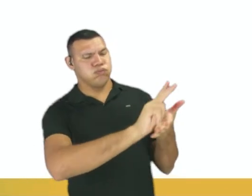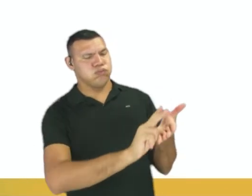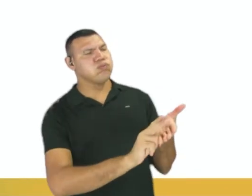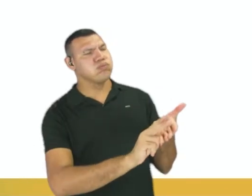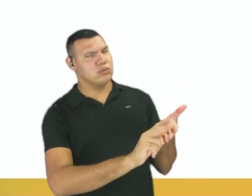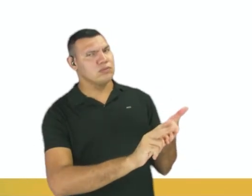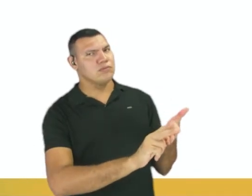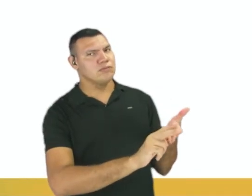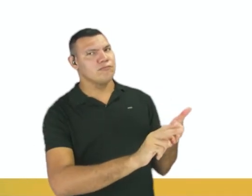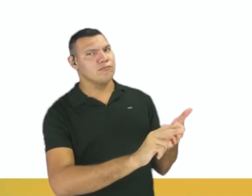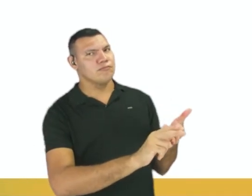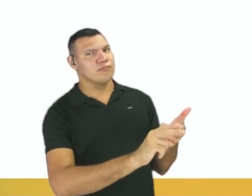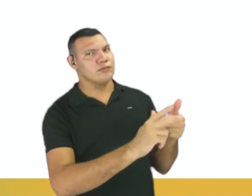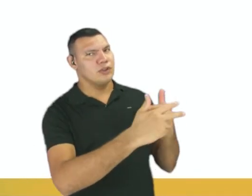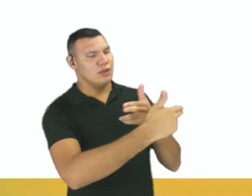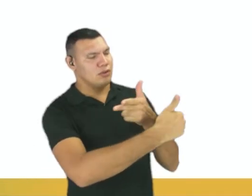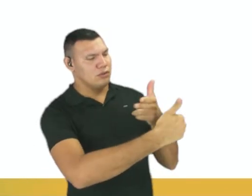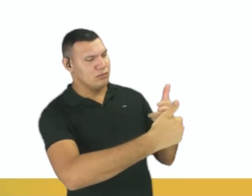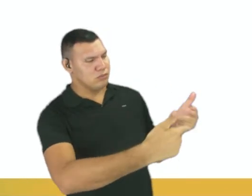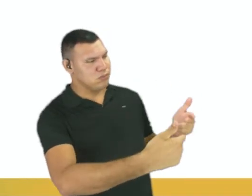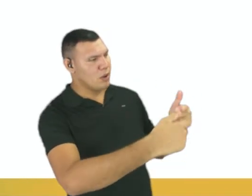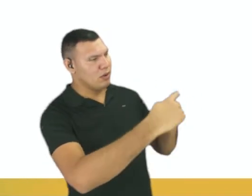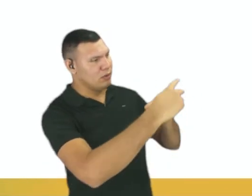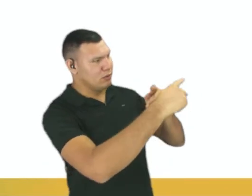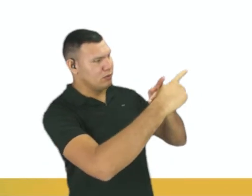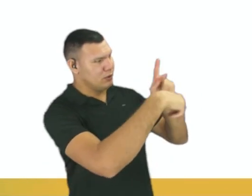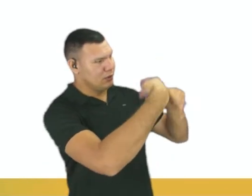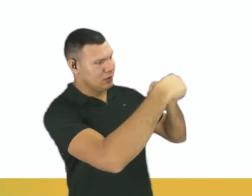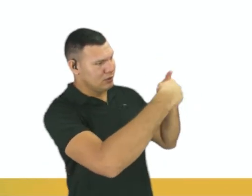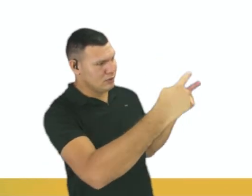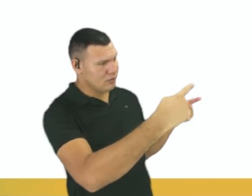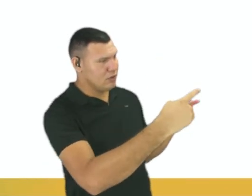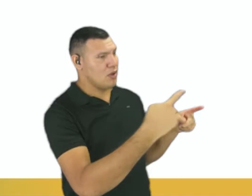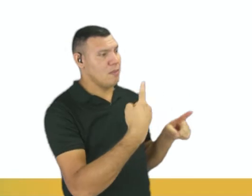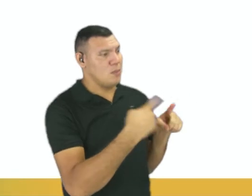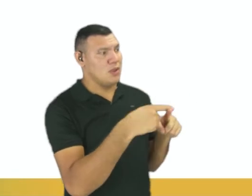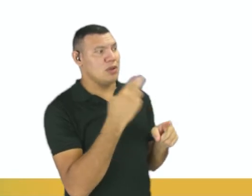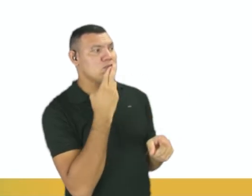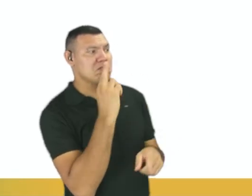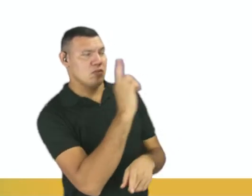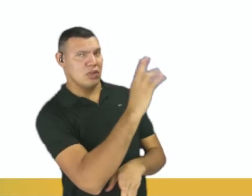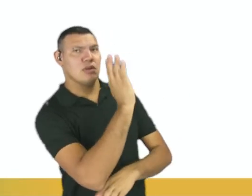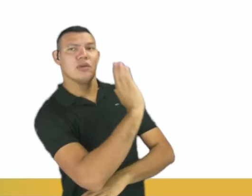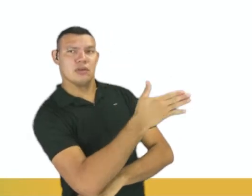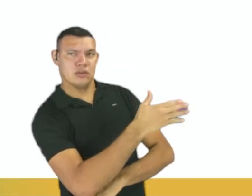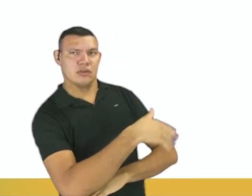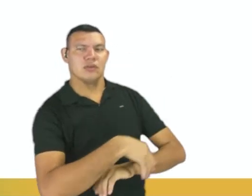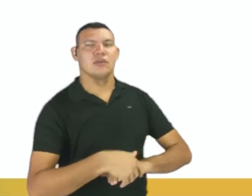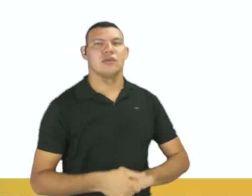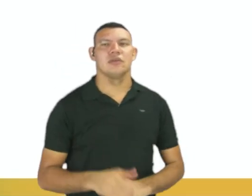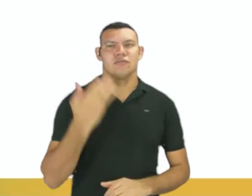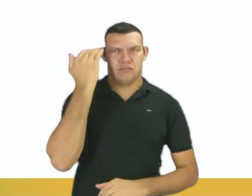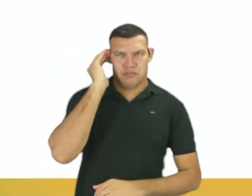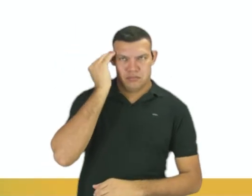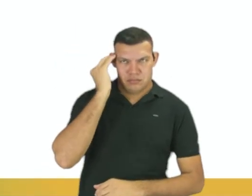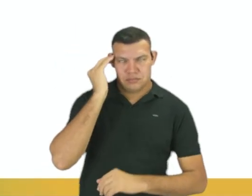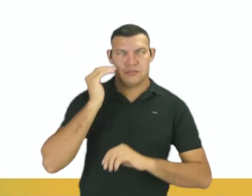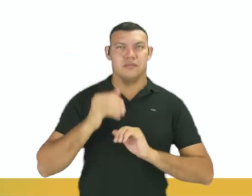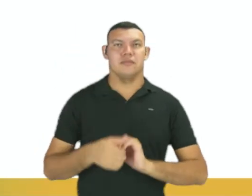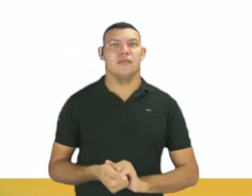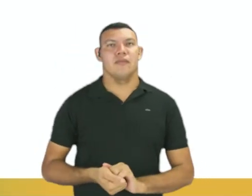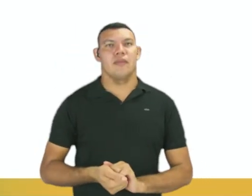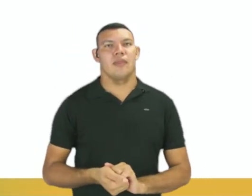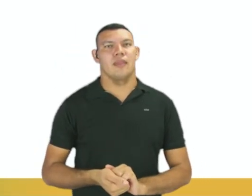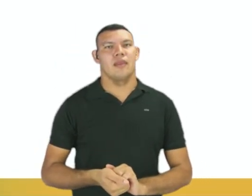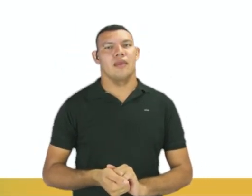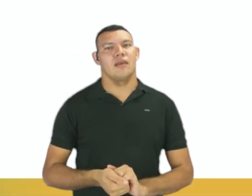respondendo já a primeira pergunta da moça da compradora Ah entendi então